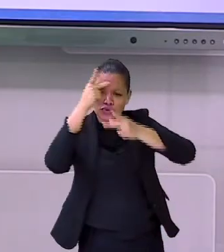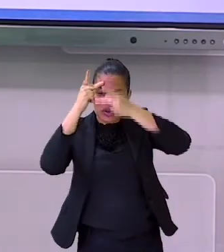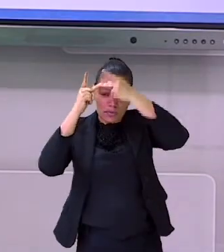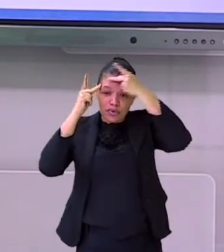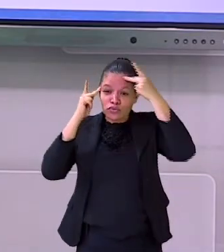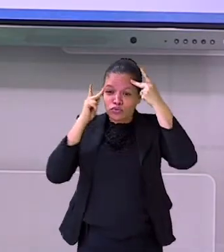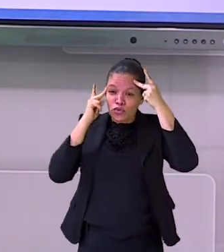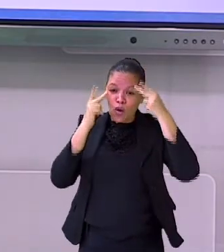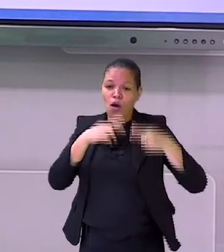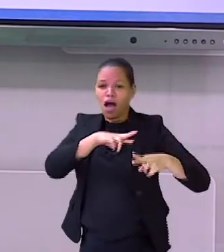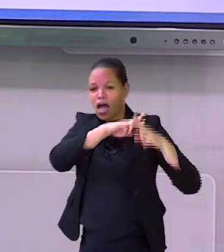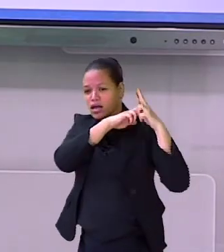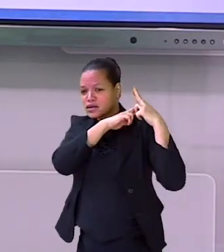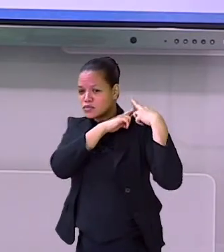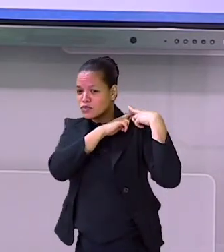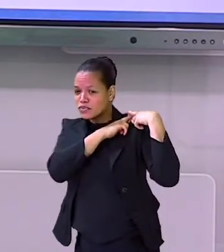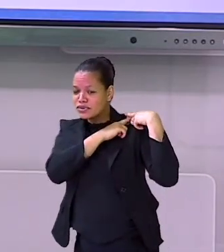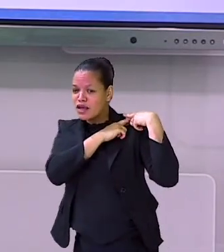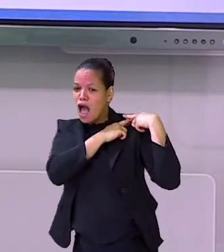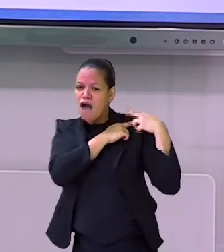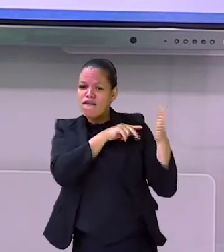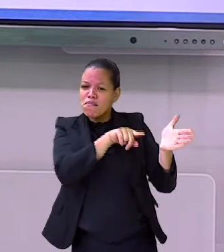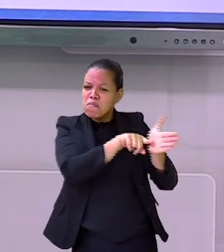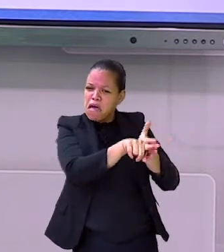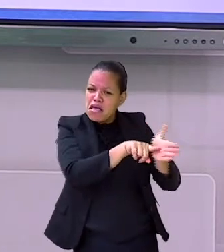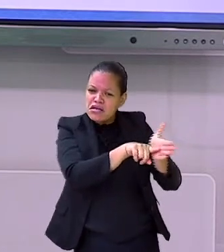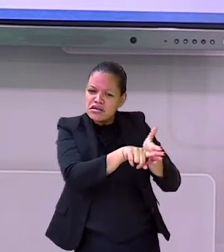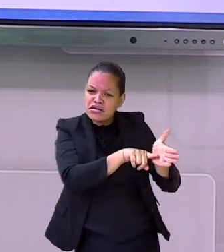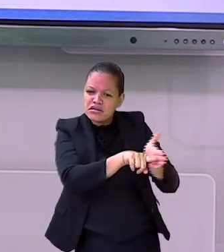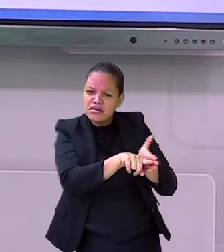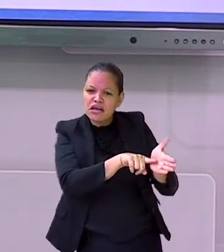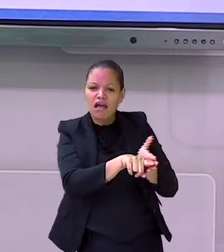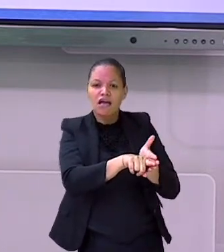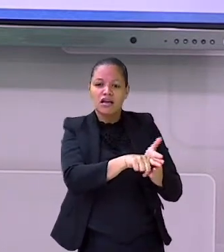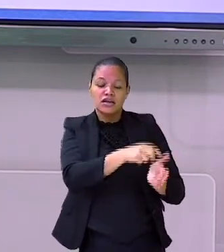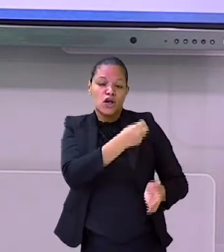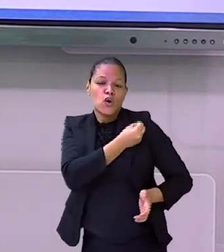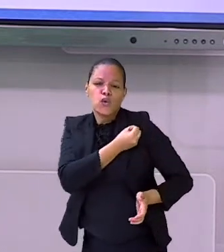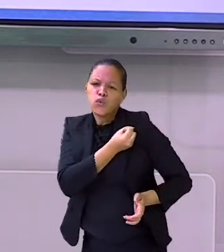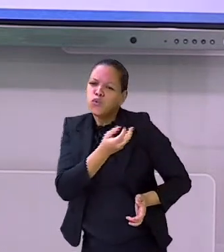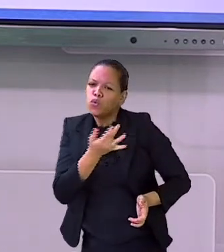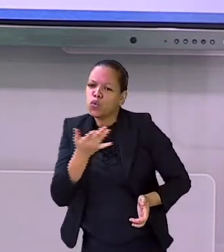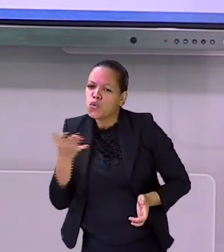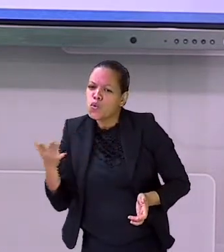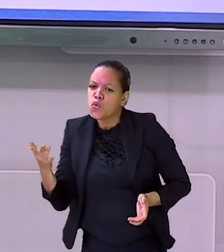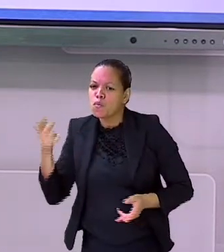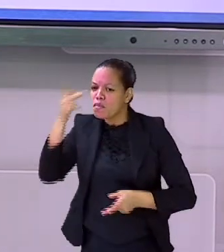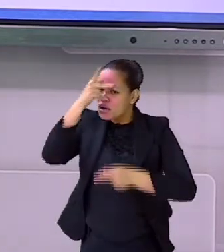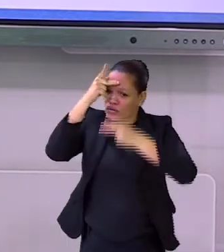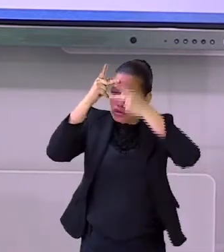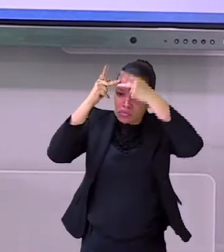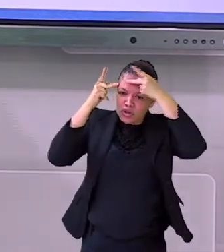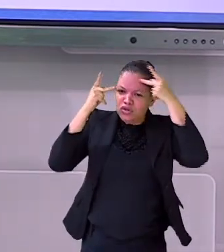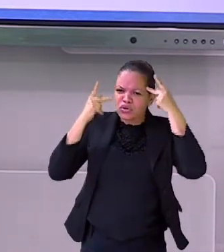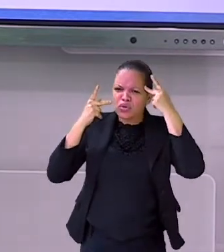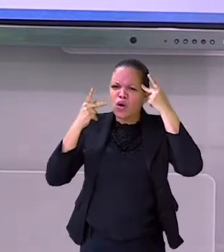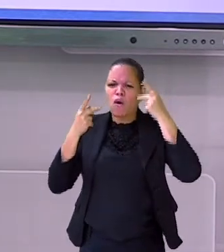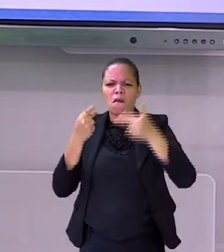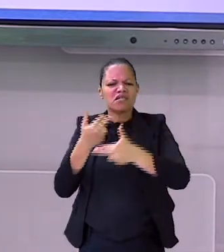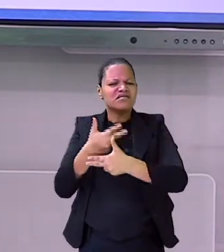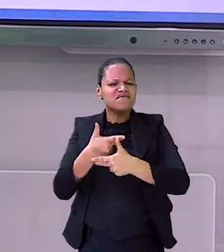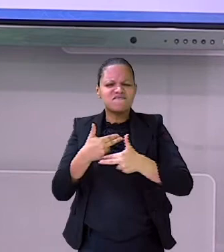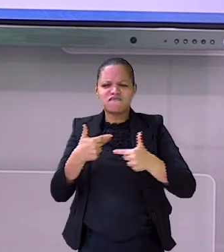grandes pesquisas que às vezes a gente vê aí sendo transmitidas e mostradas nos grandes jornais. Então, é